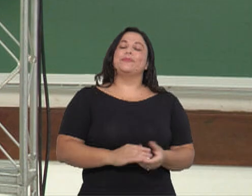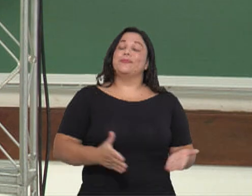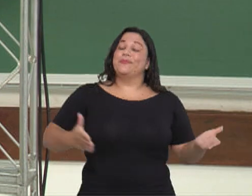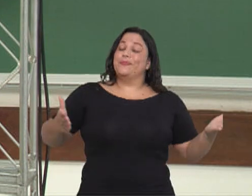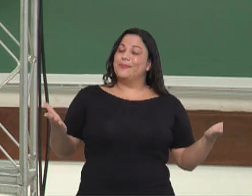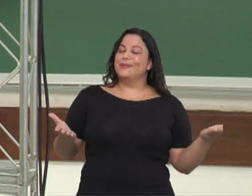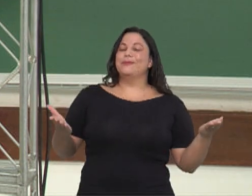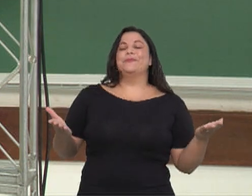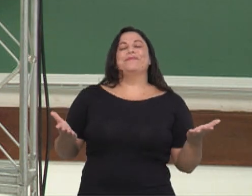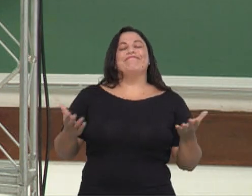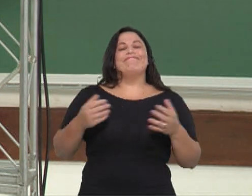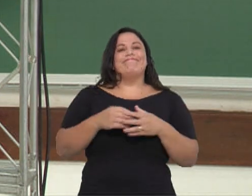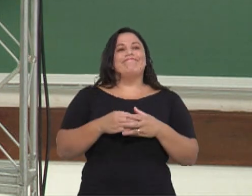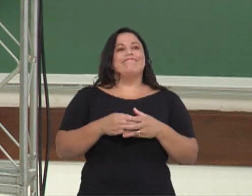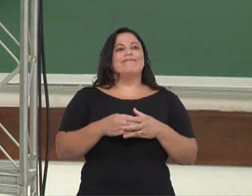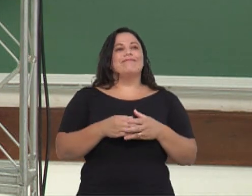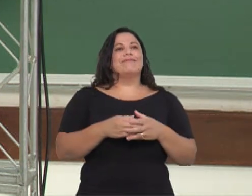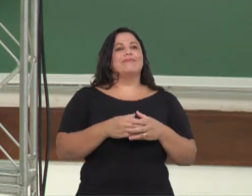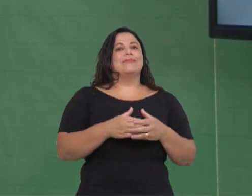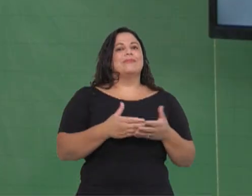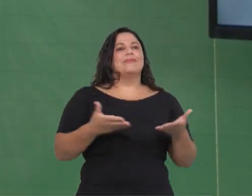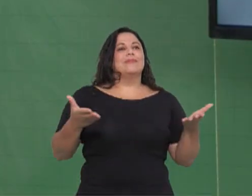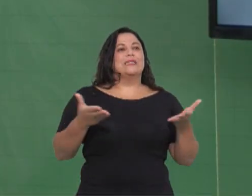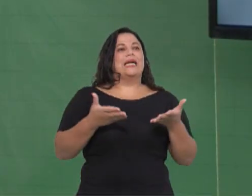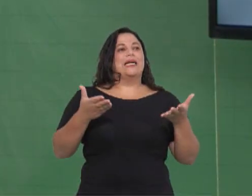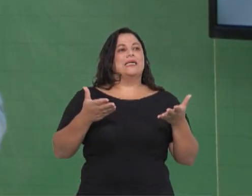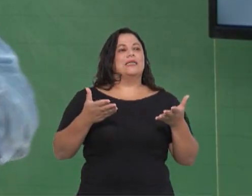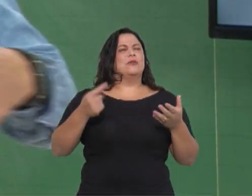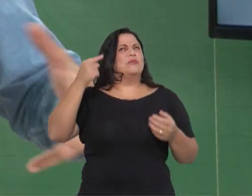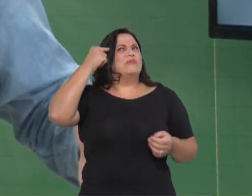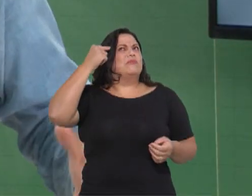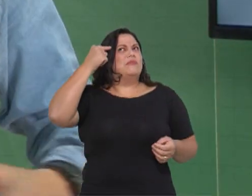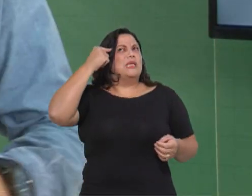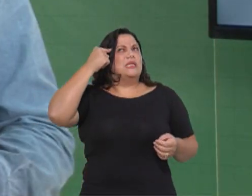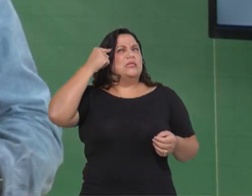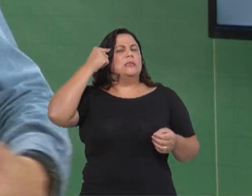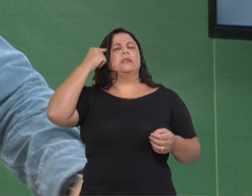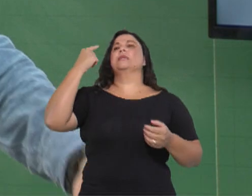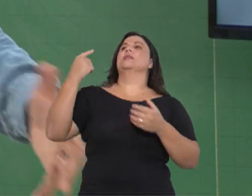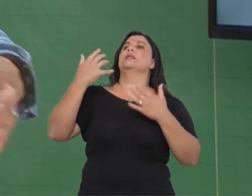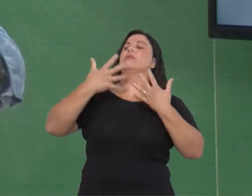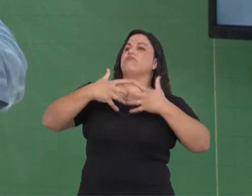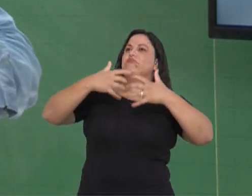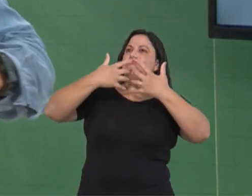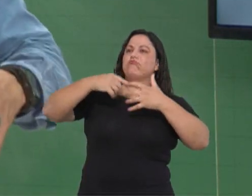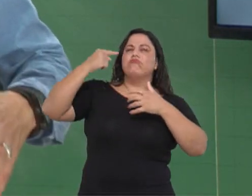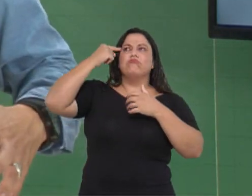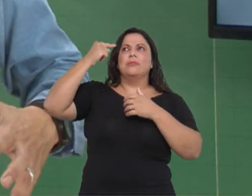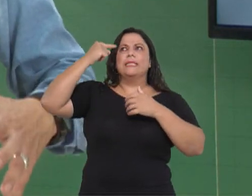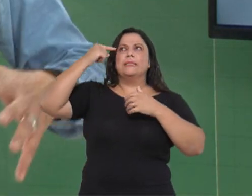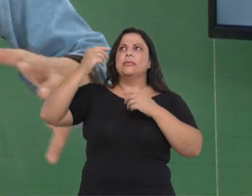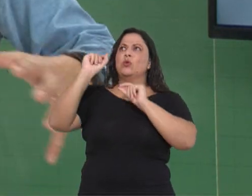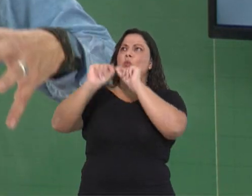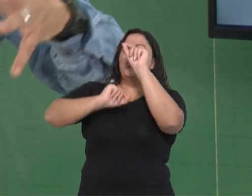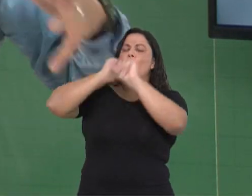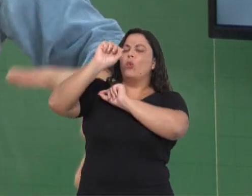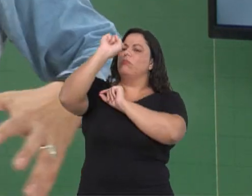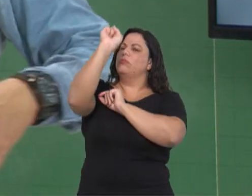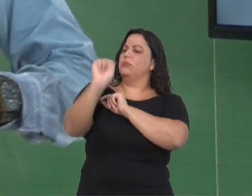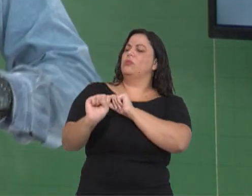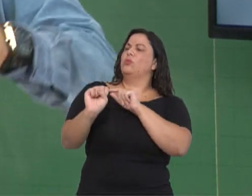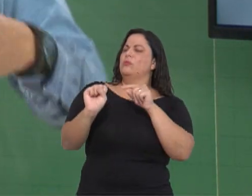Bom, e aí então, nós, quando pensamos aqui as cavalhadas, vindo aqui para o sul do Brasil,